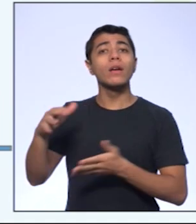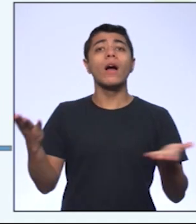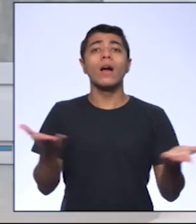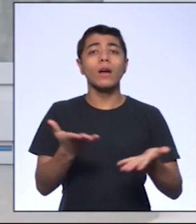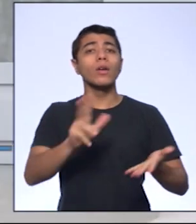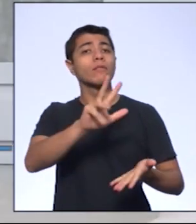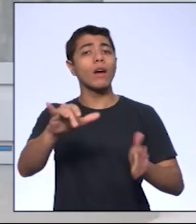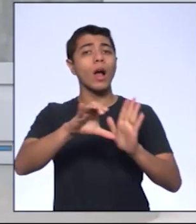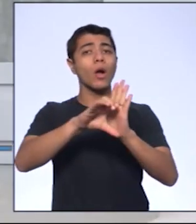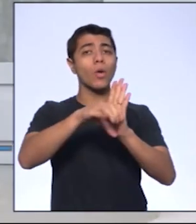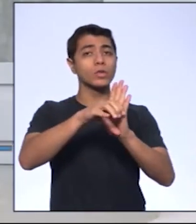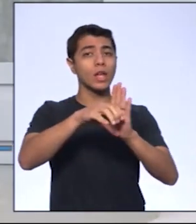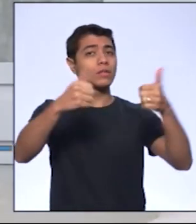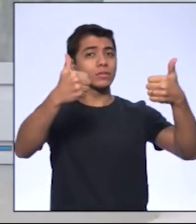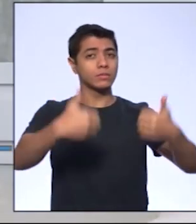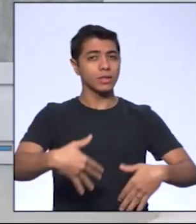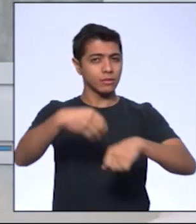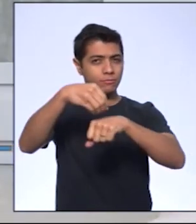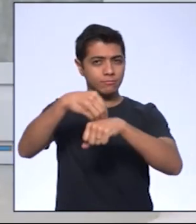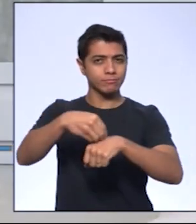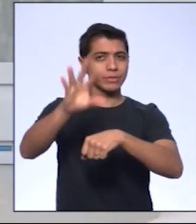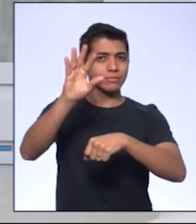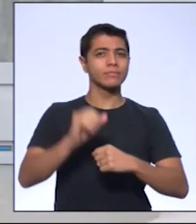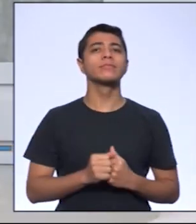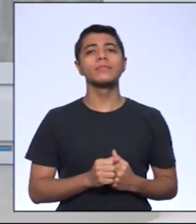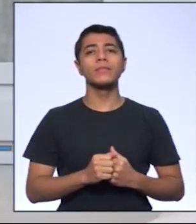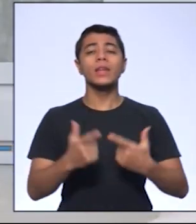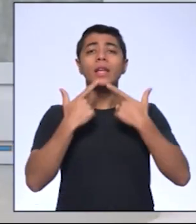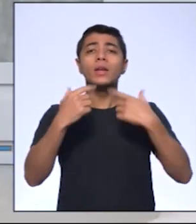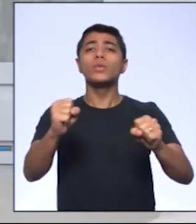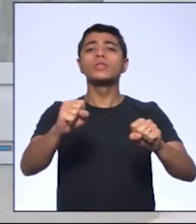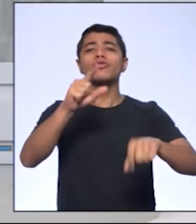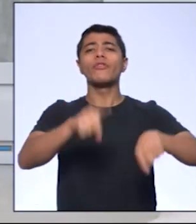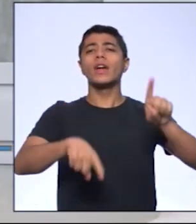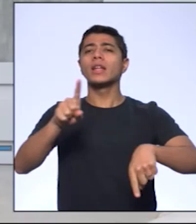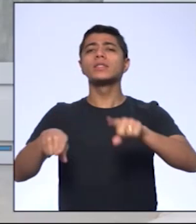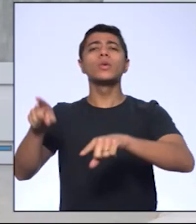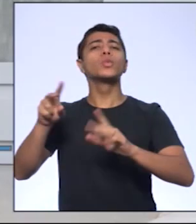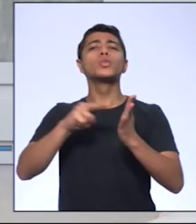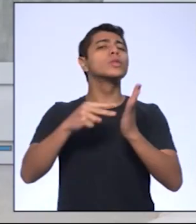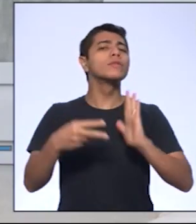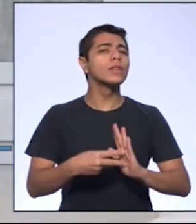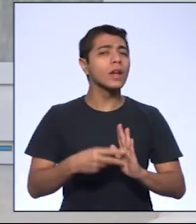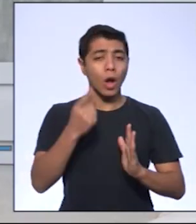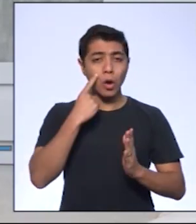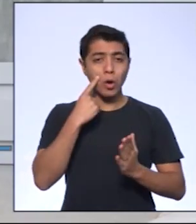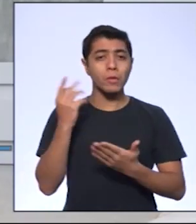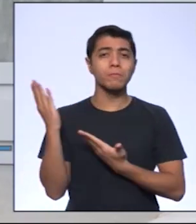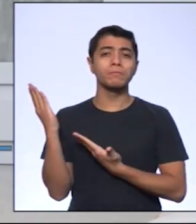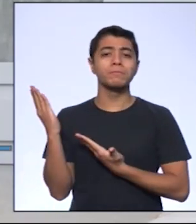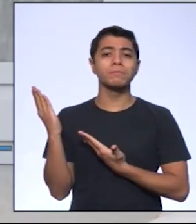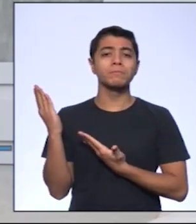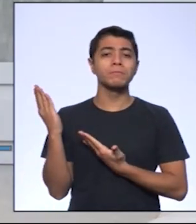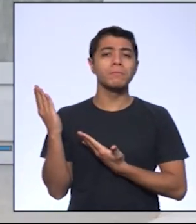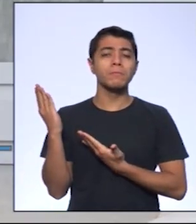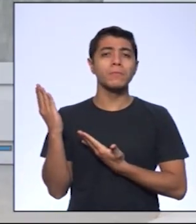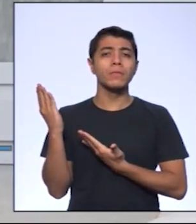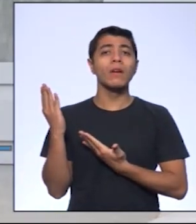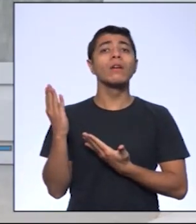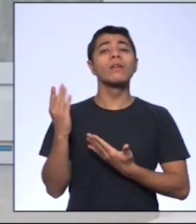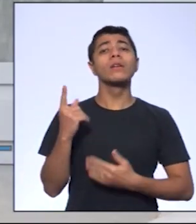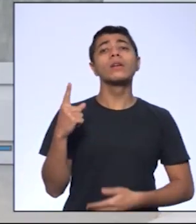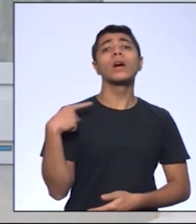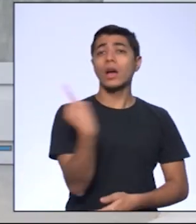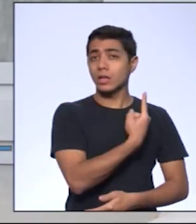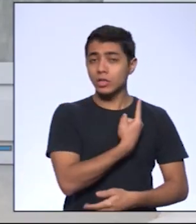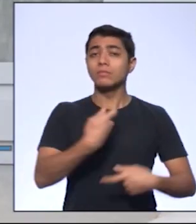Vamos conceituar variação linguística. Bom, estamos aqui olhando para essa ideia e o que é que precisa ficar claro